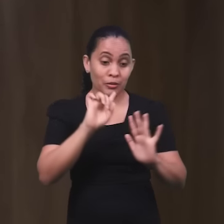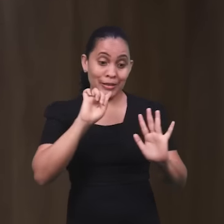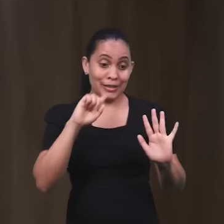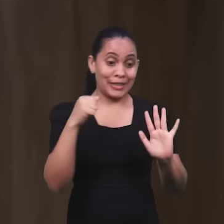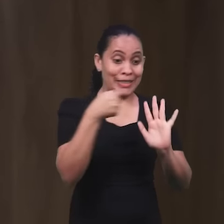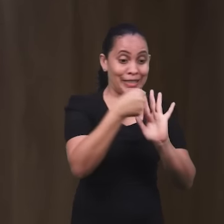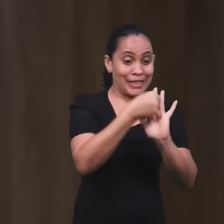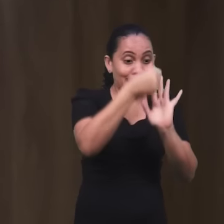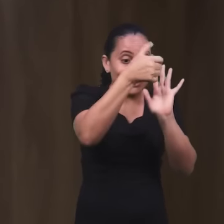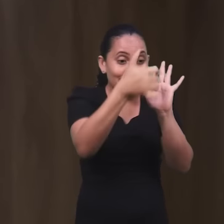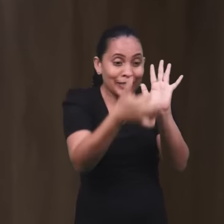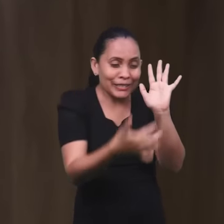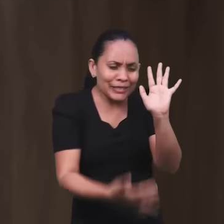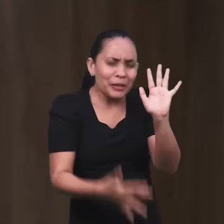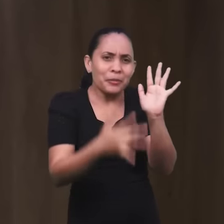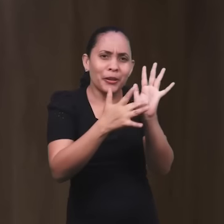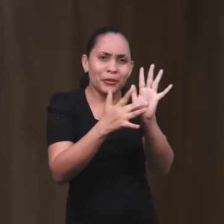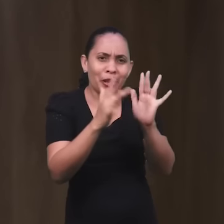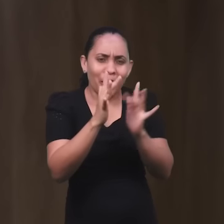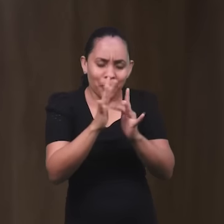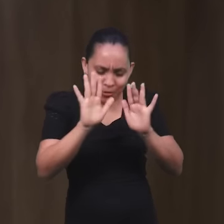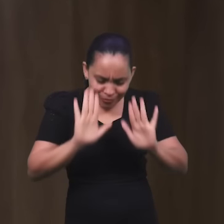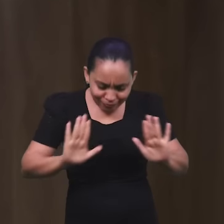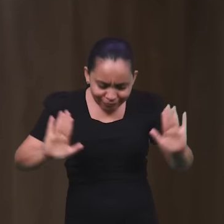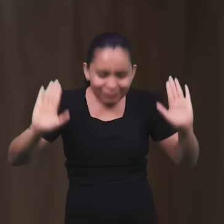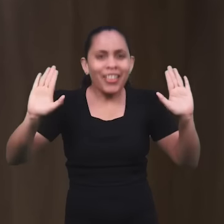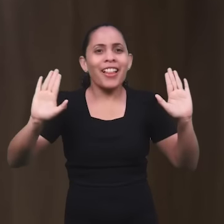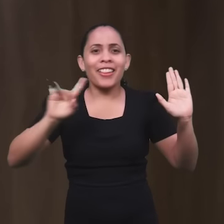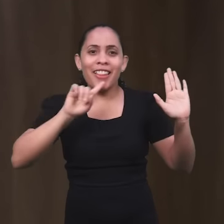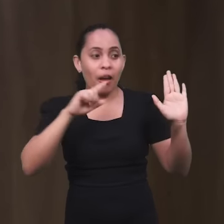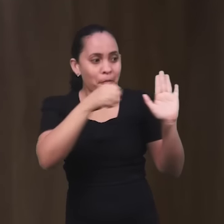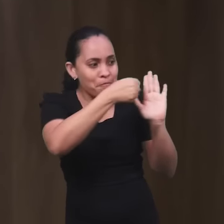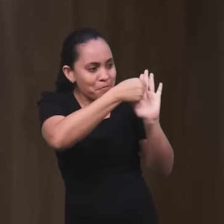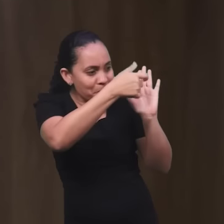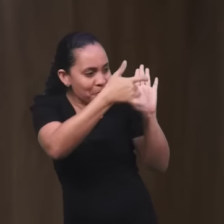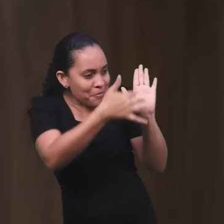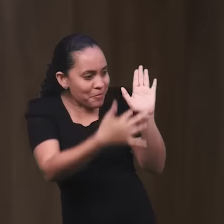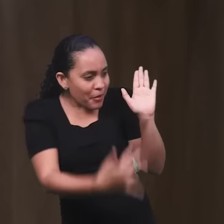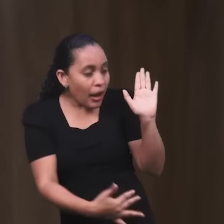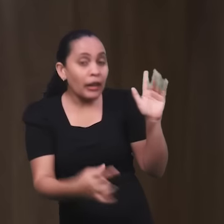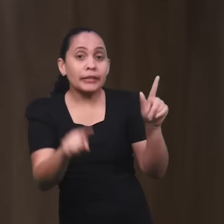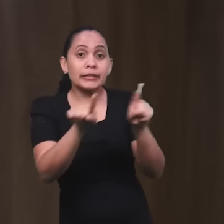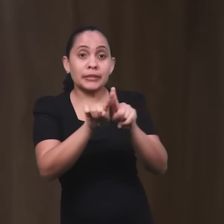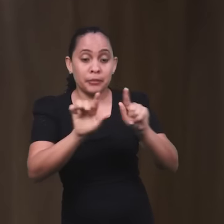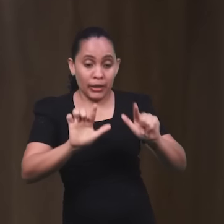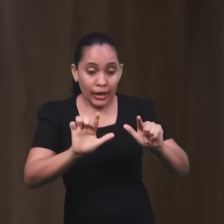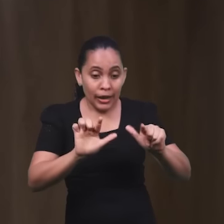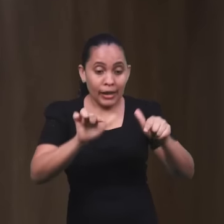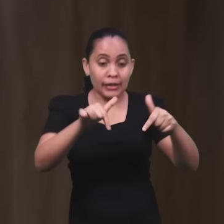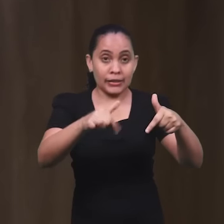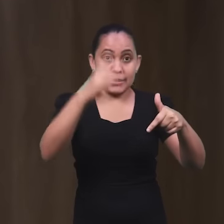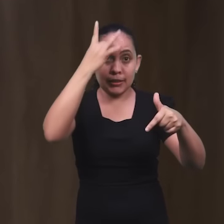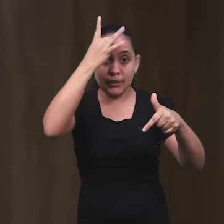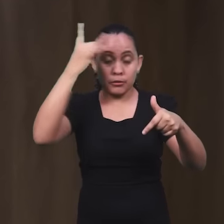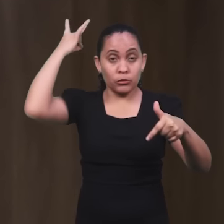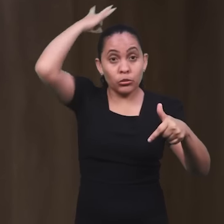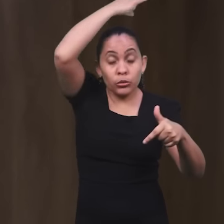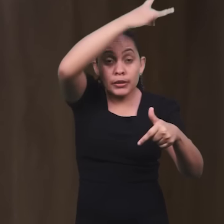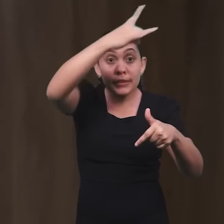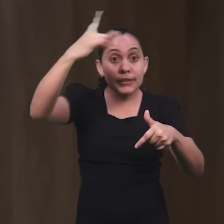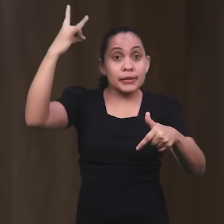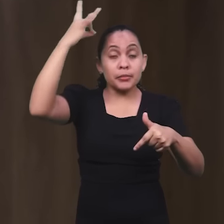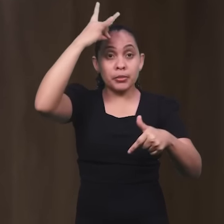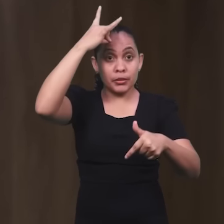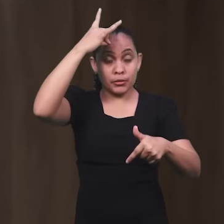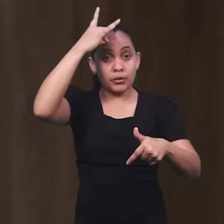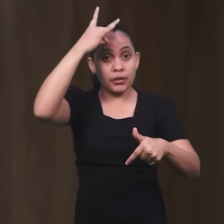Senhor Jesus derramou na cruz do Calvário e pela ação do Espírito Santo.